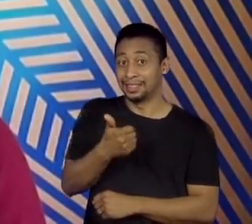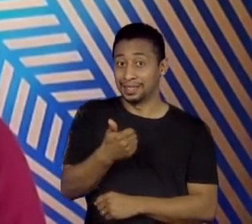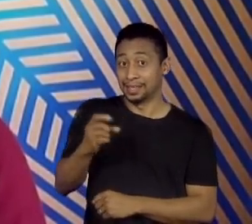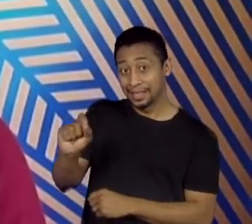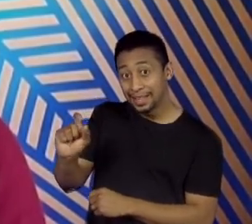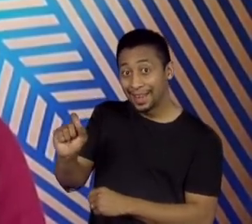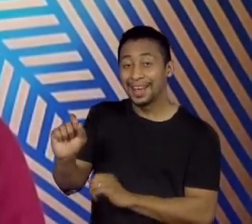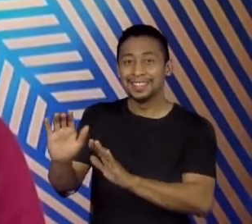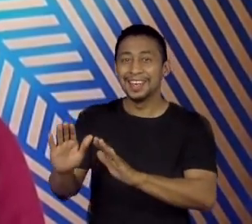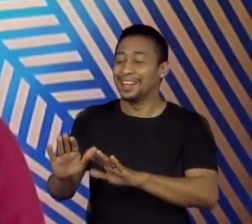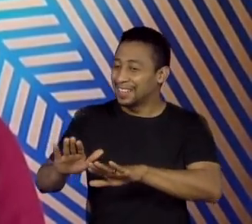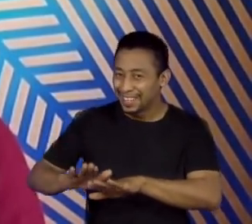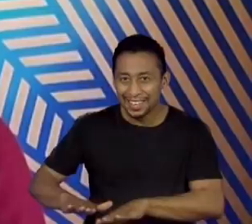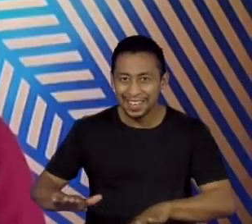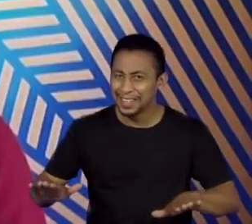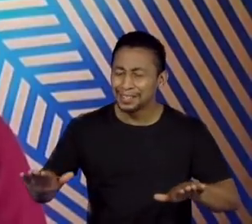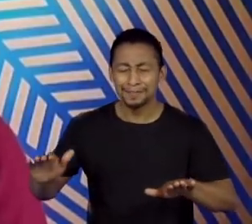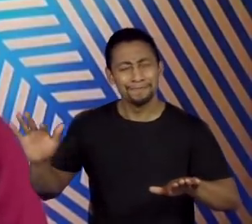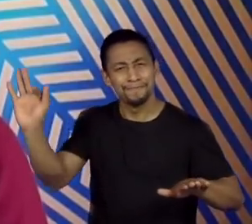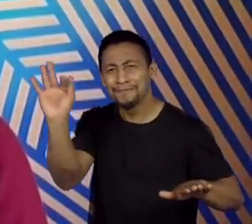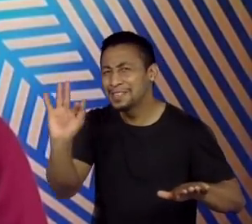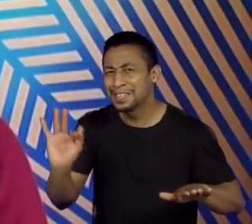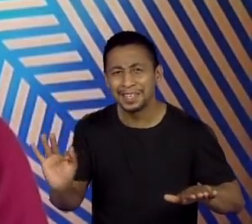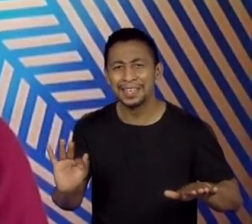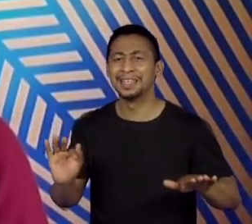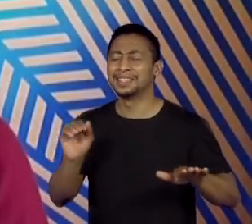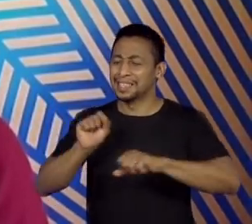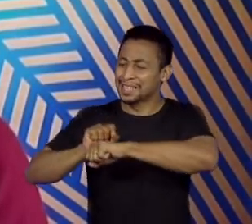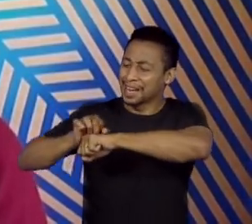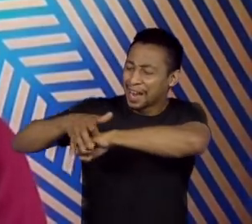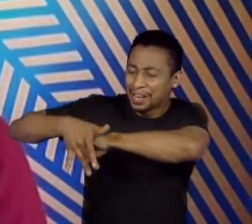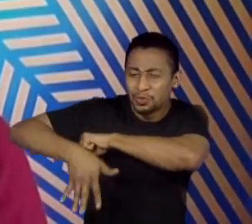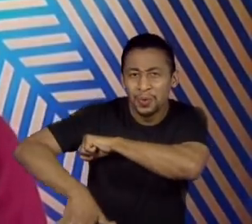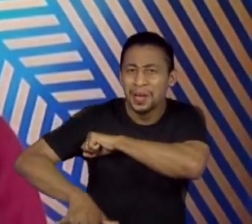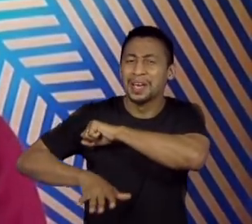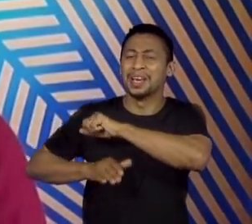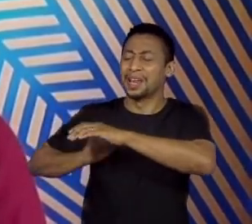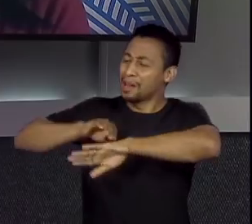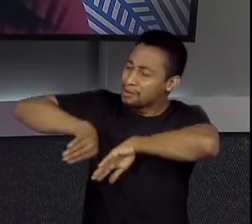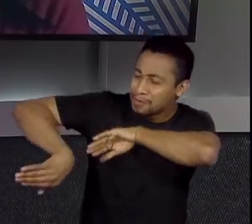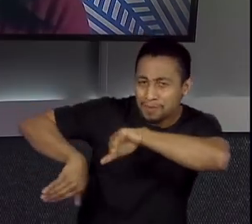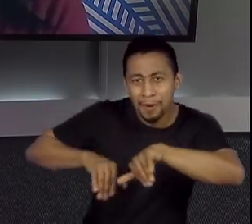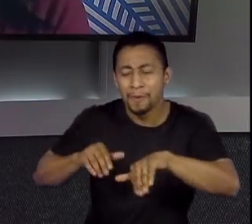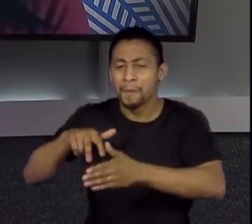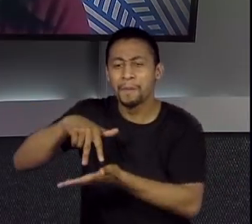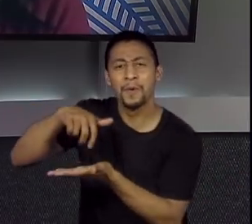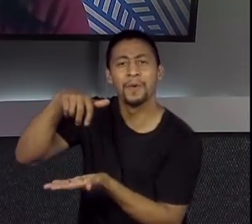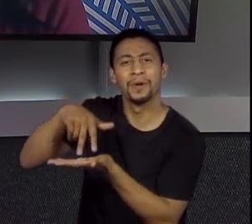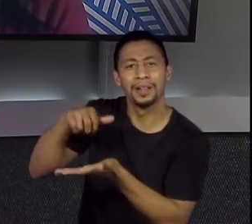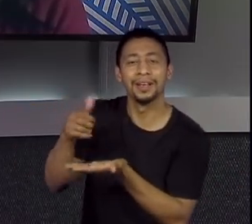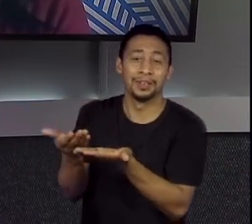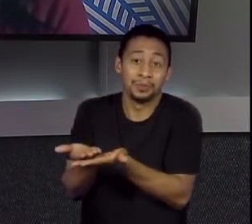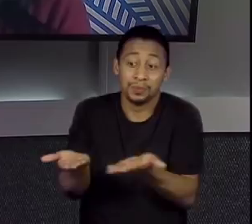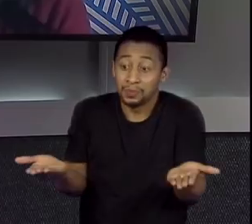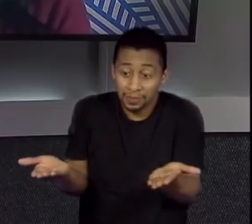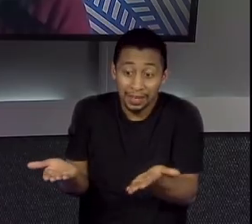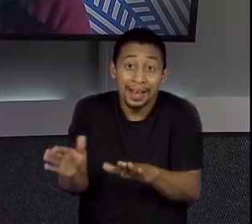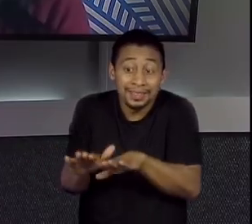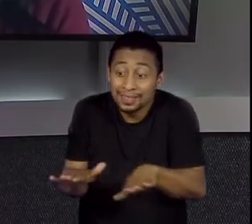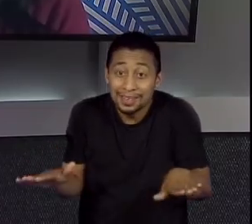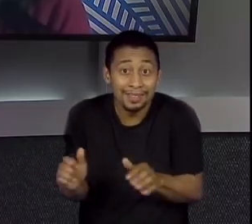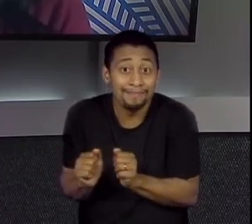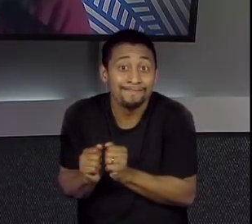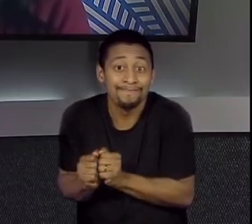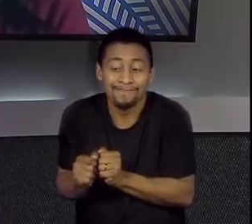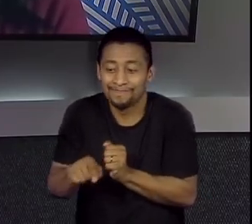livre, pulando na cachoeira, né, junto com todas as crianças, né? Quem tem essa